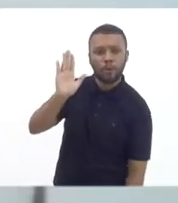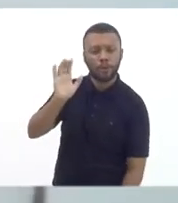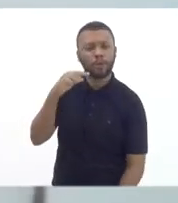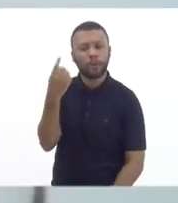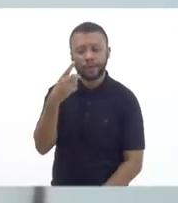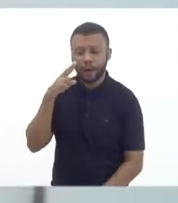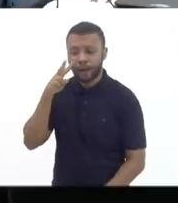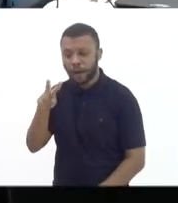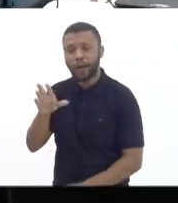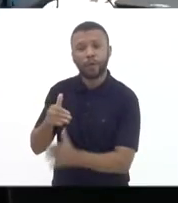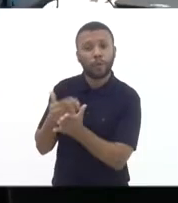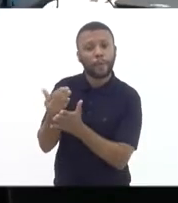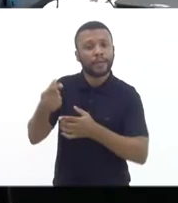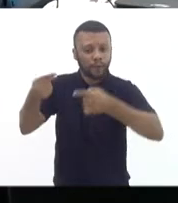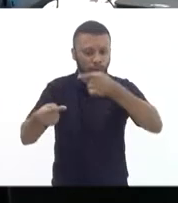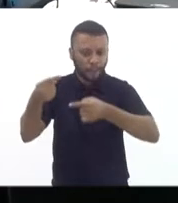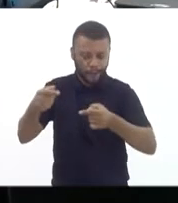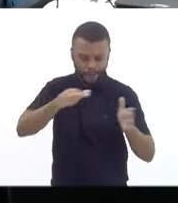Presidente.